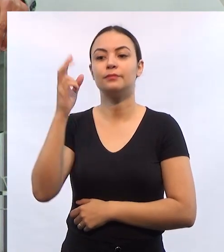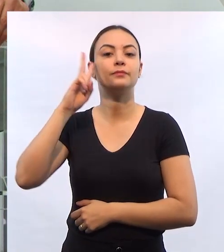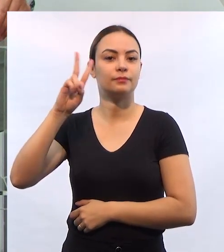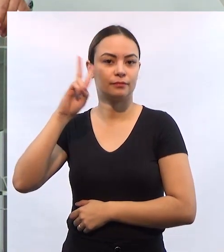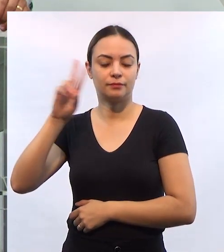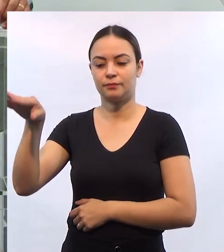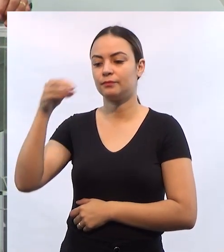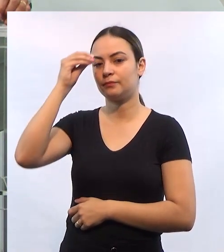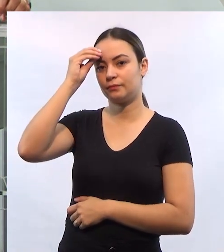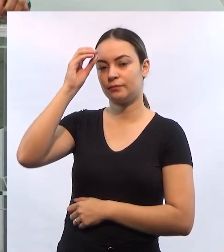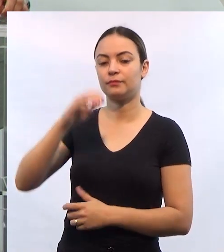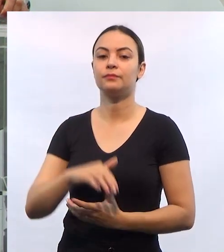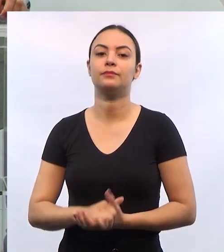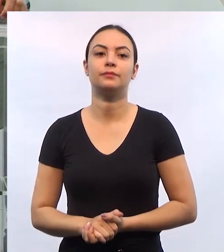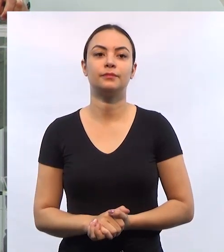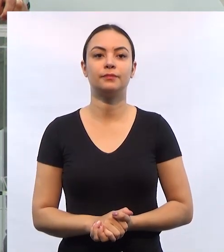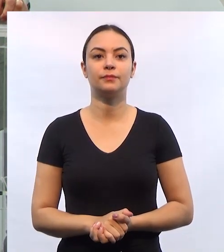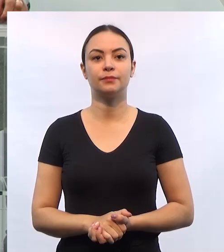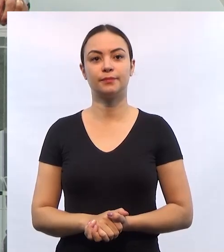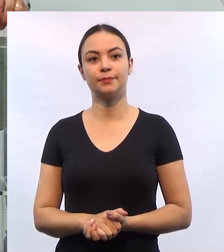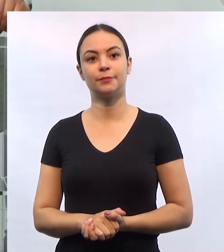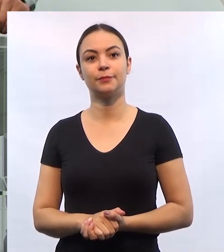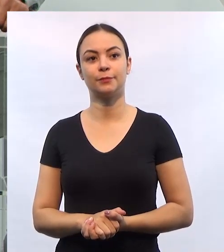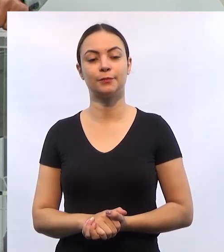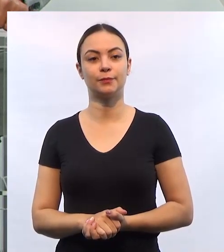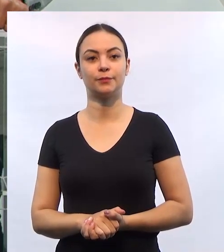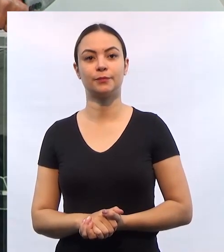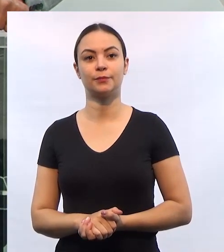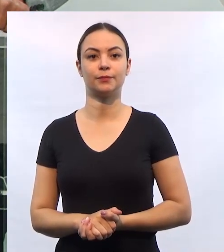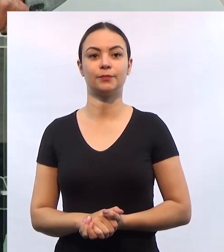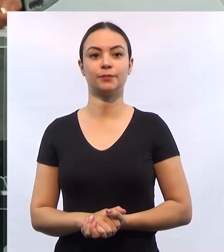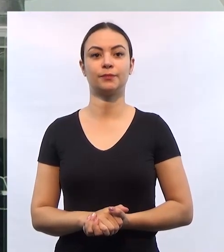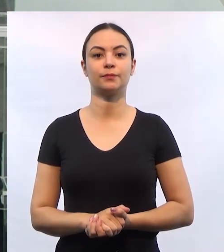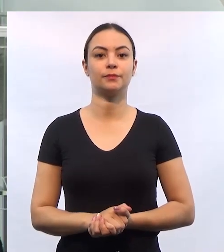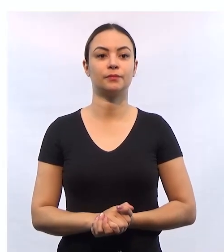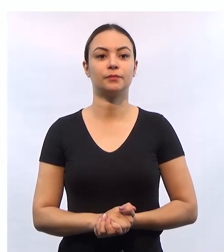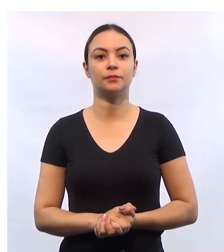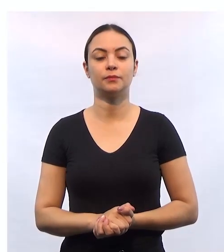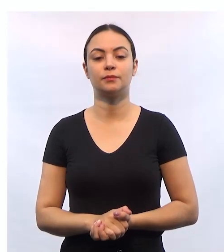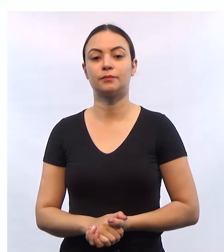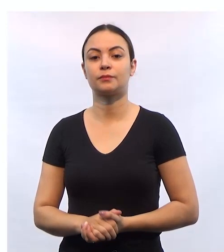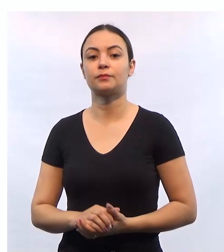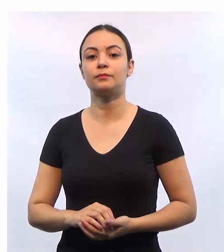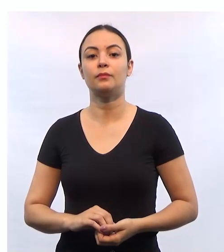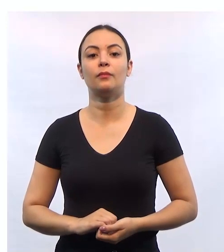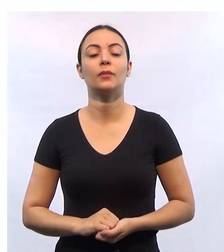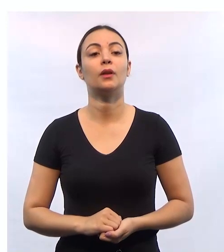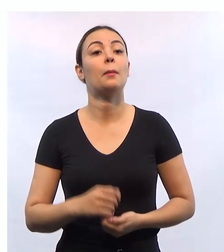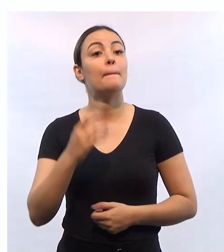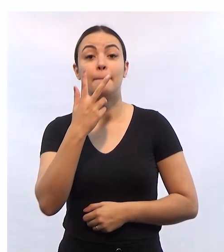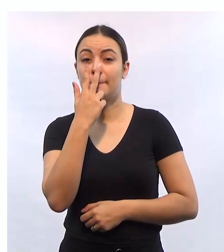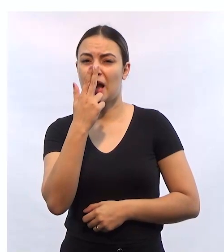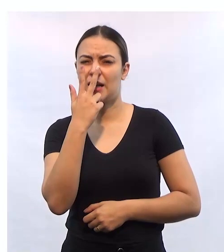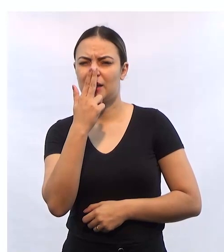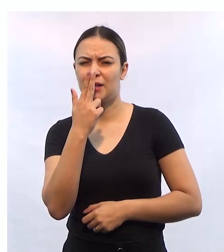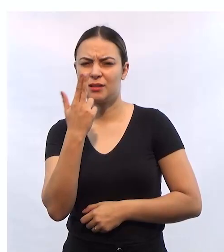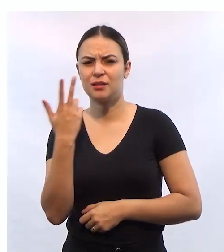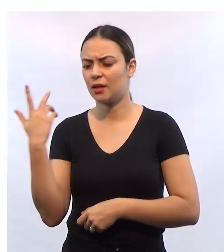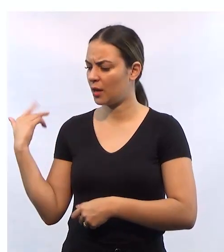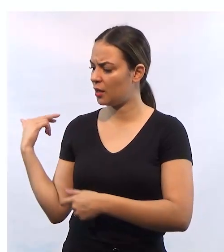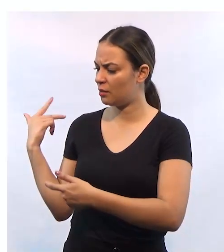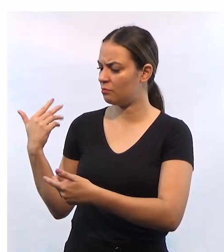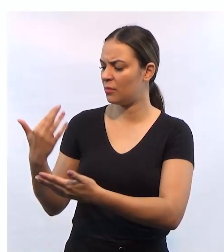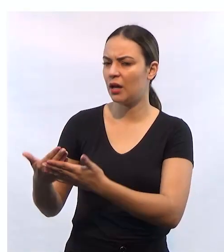nós falamos, ó, parece que as teorias são parecidas. Lembra aqui, ó, da sociotécnica? Coloca aí na tela de novo, ó. Olha só isso aqui, ó, teoria do